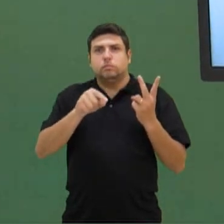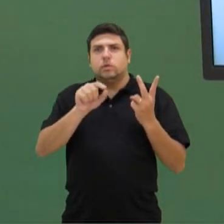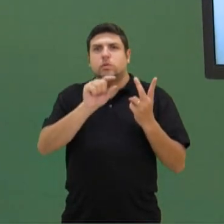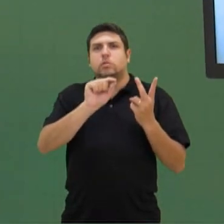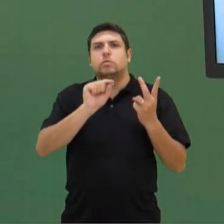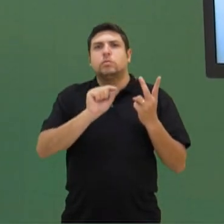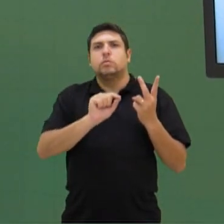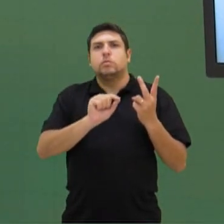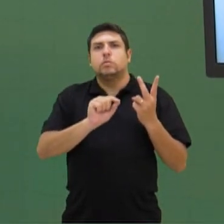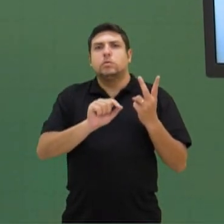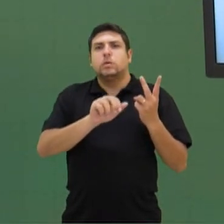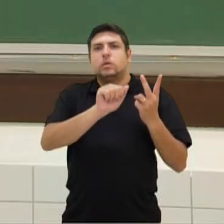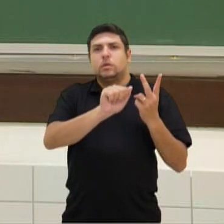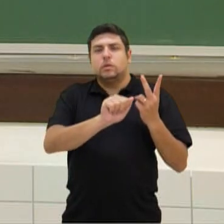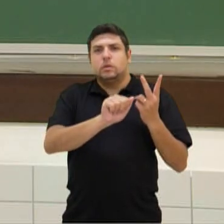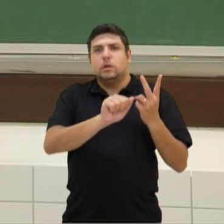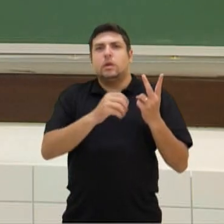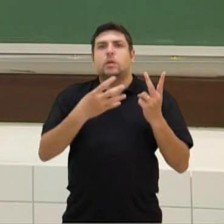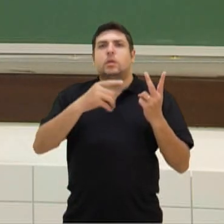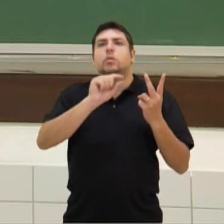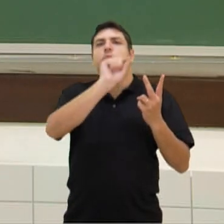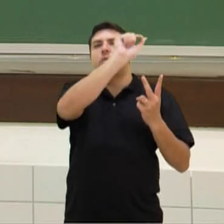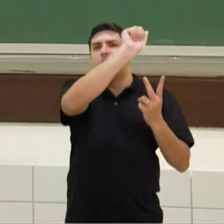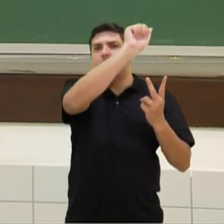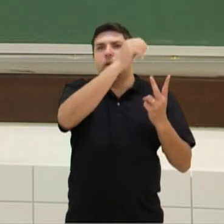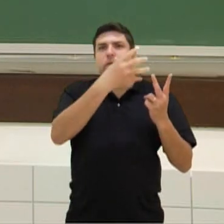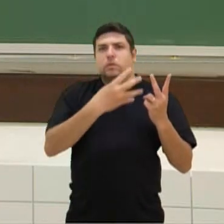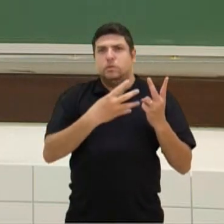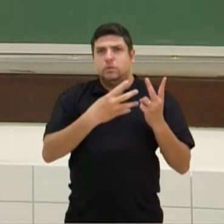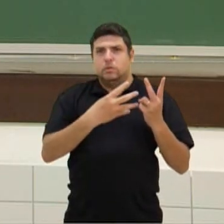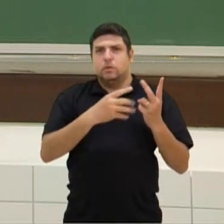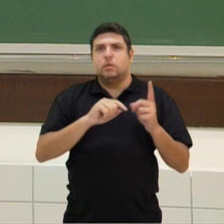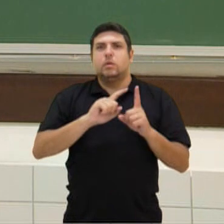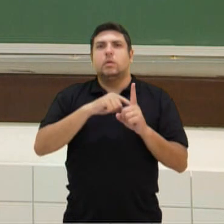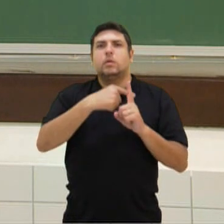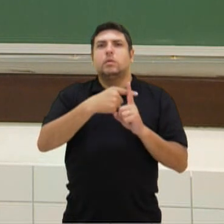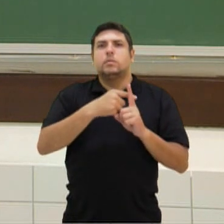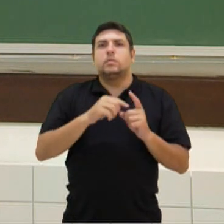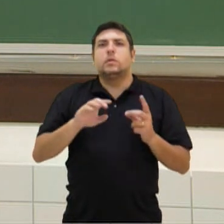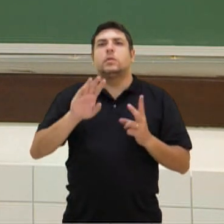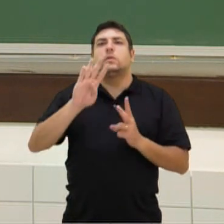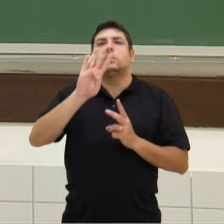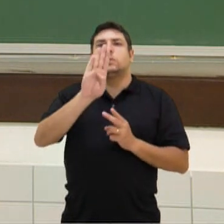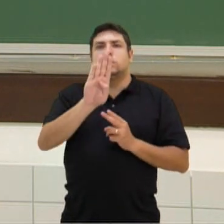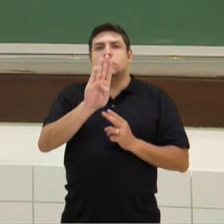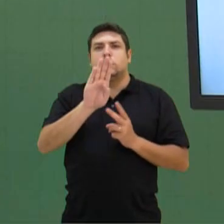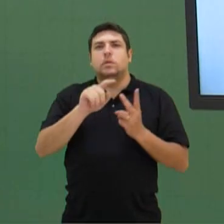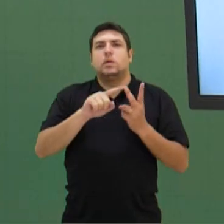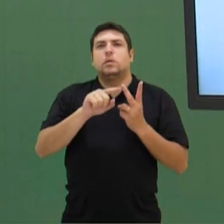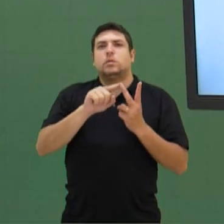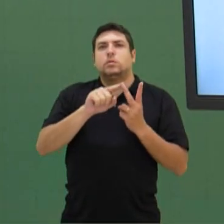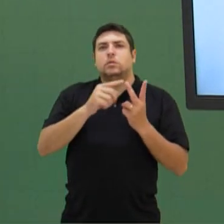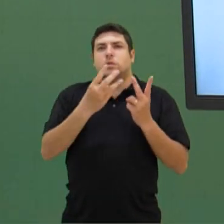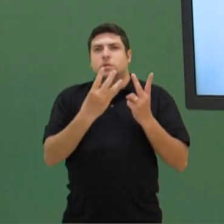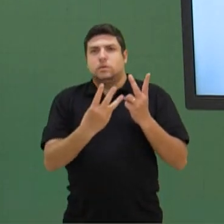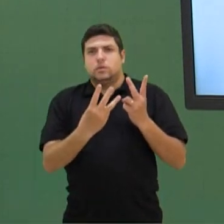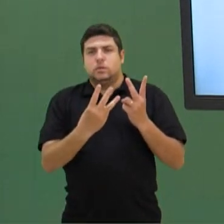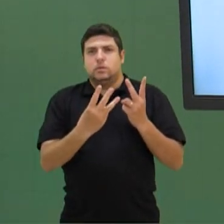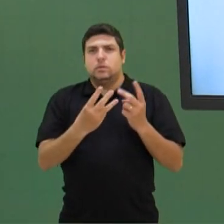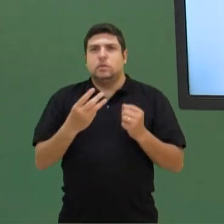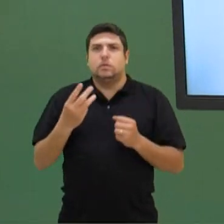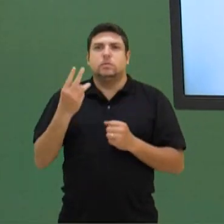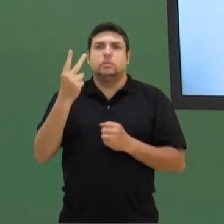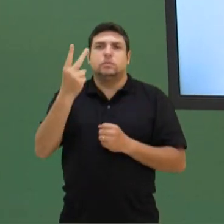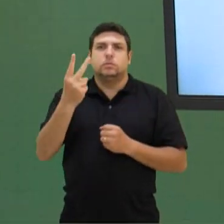o A mesmo? 4 ao quadrado. Mais B ao quadrado. Quem é o B mesmo? 3 ao quadrado.